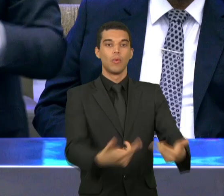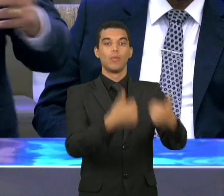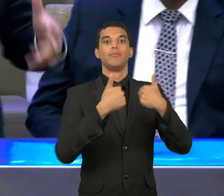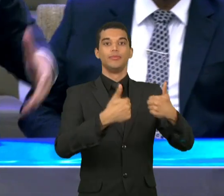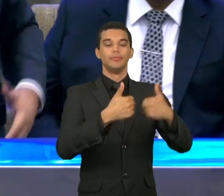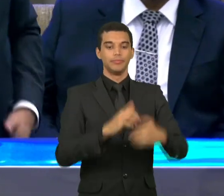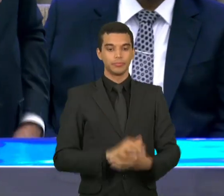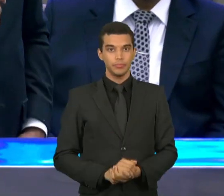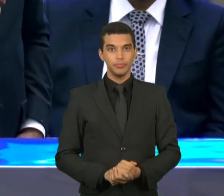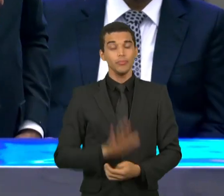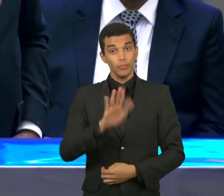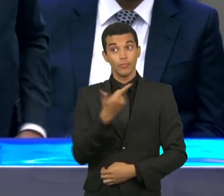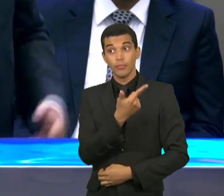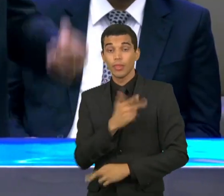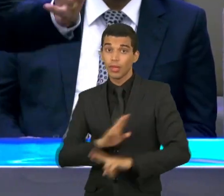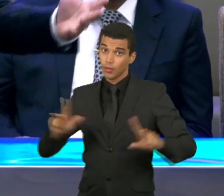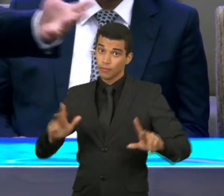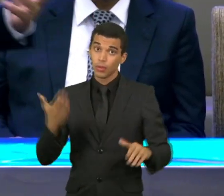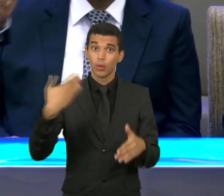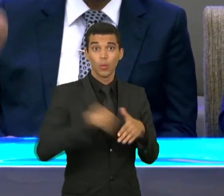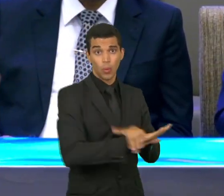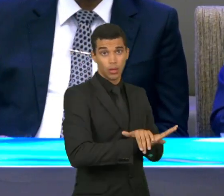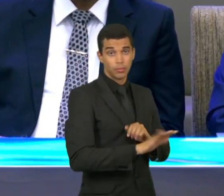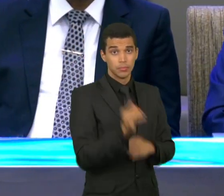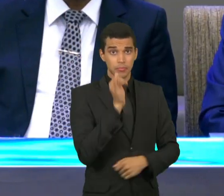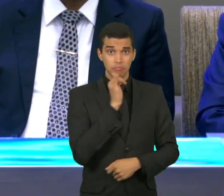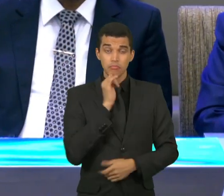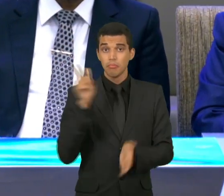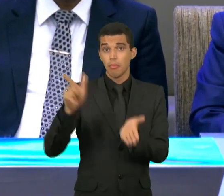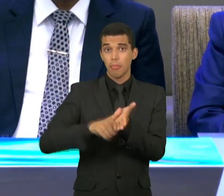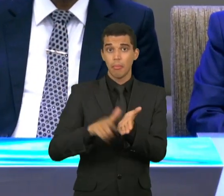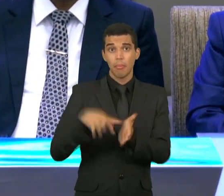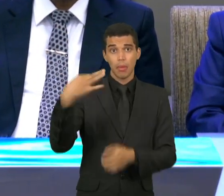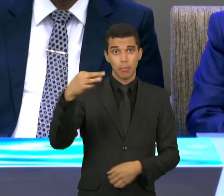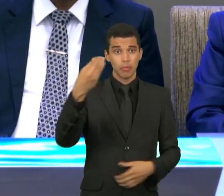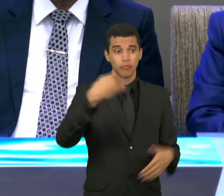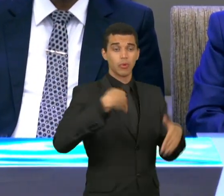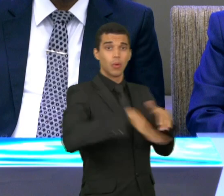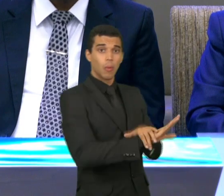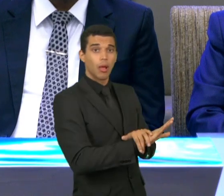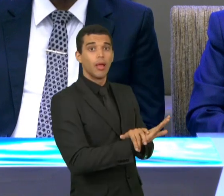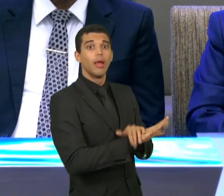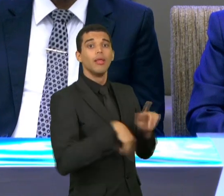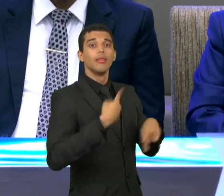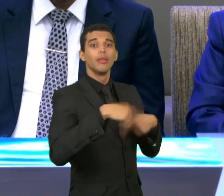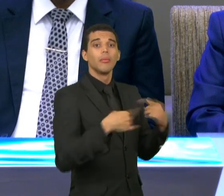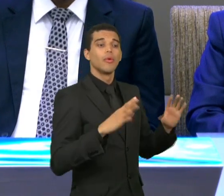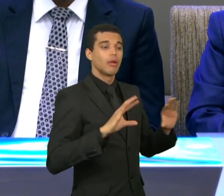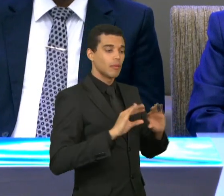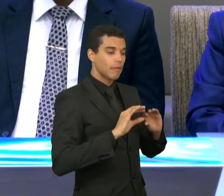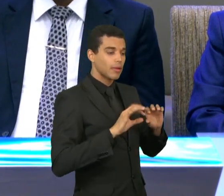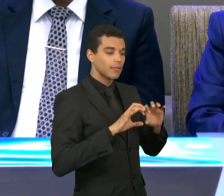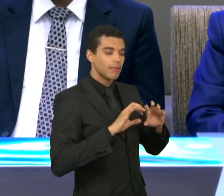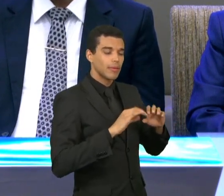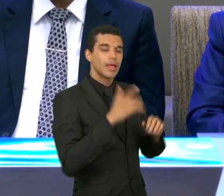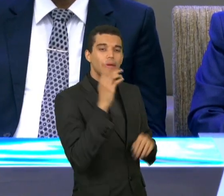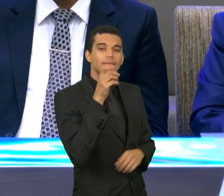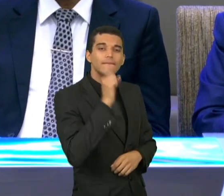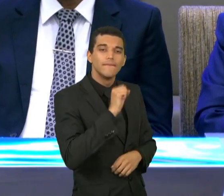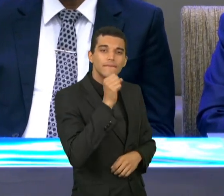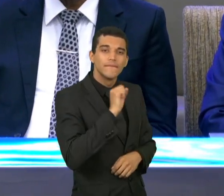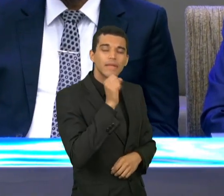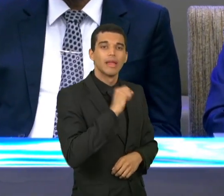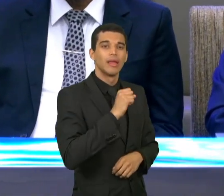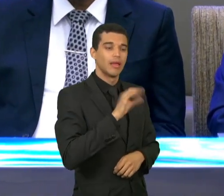Uma coisa é guardar. Você guarda o papel, ele mofa, sim ou não? Ele fica velho, sim